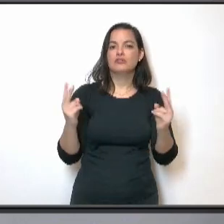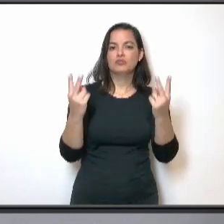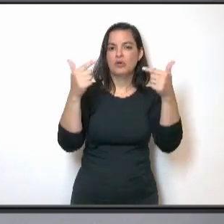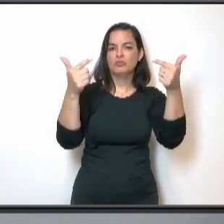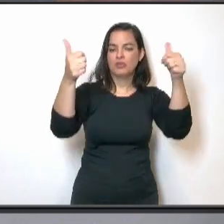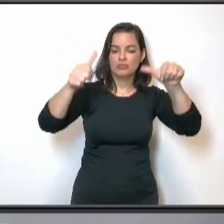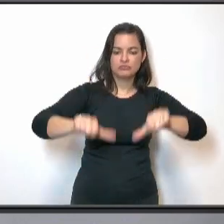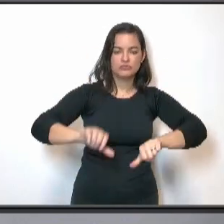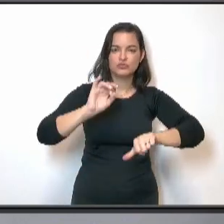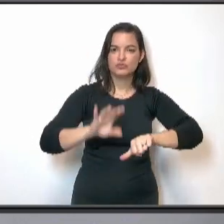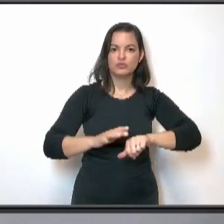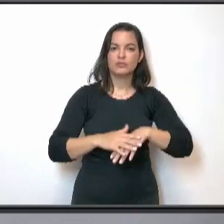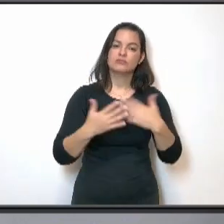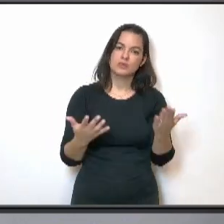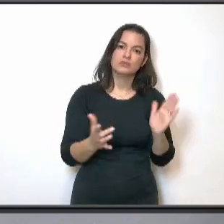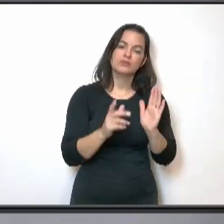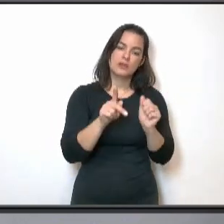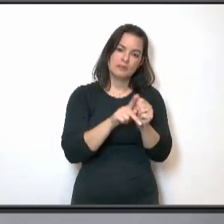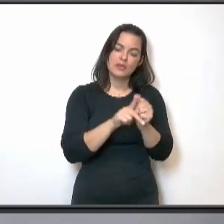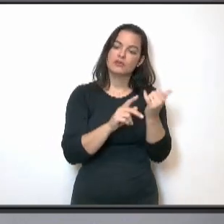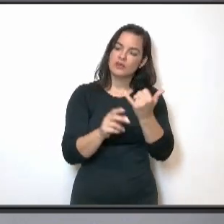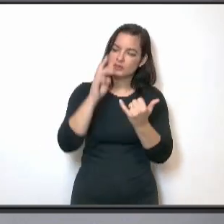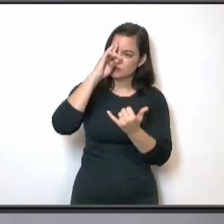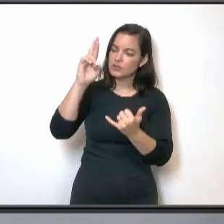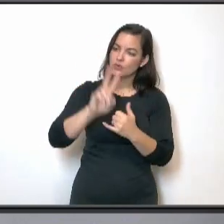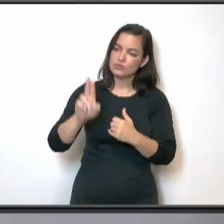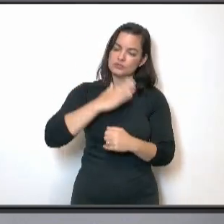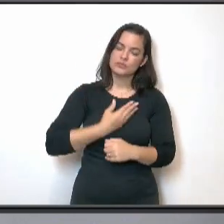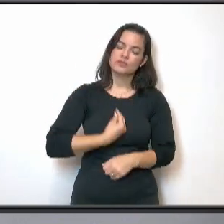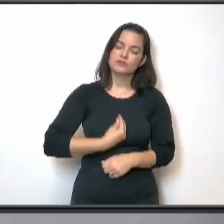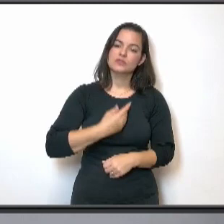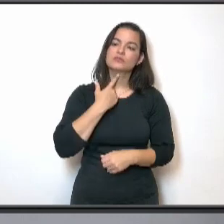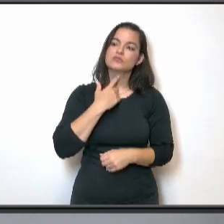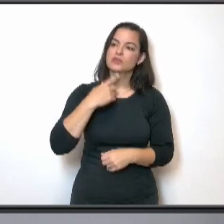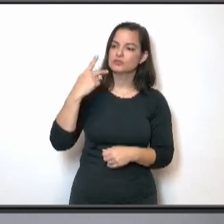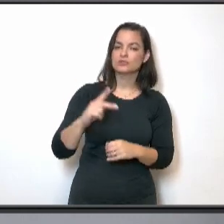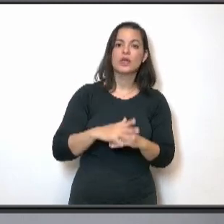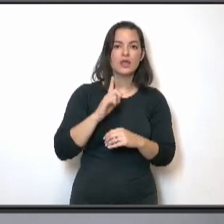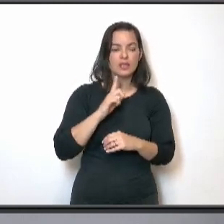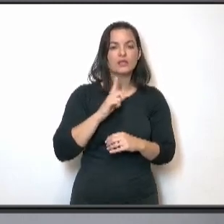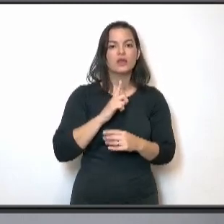vida o que o Senhor quer. E a gente tem sinais maravilhosos dos resultados disso.